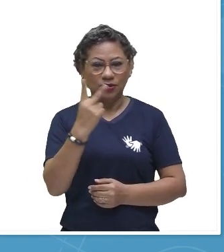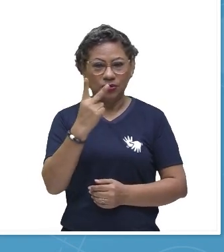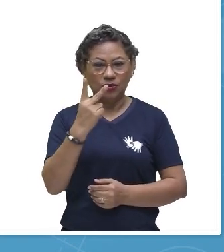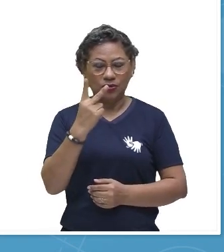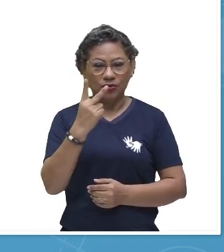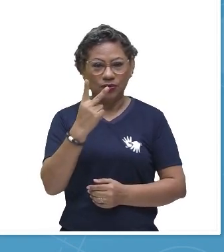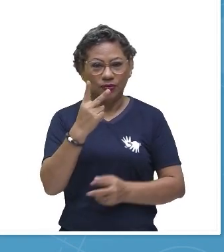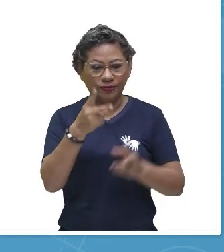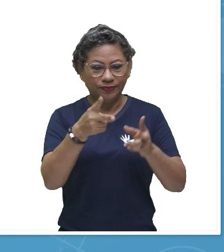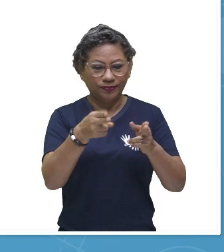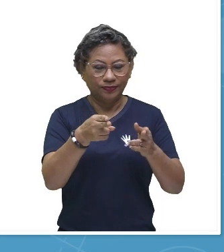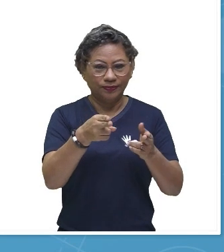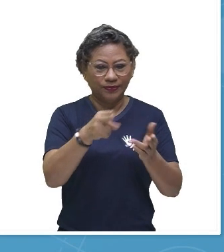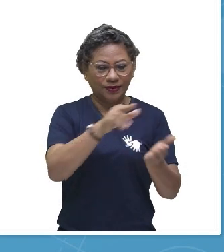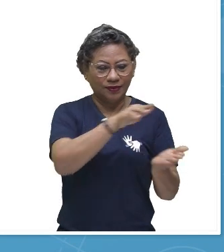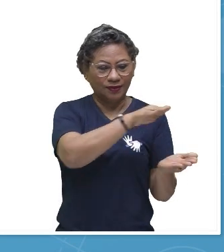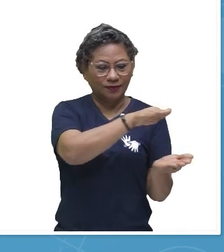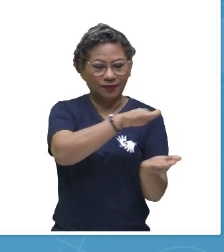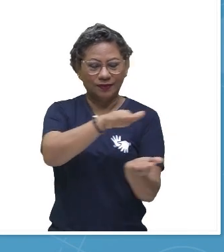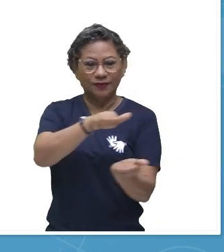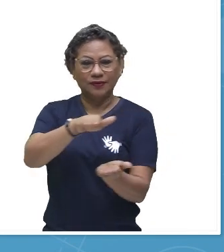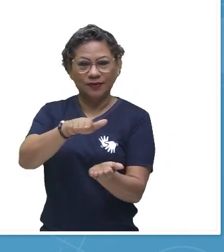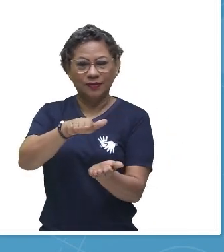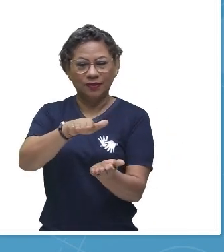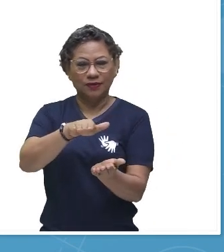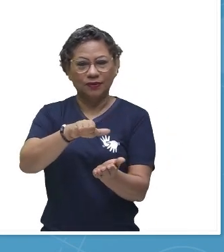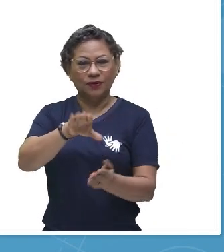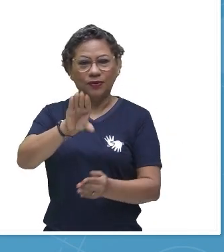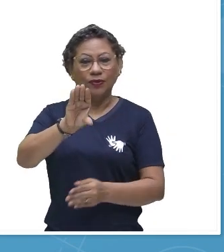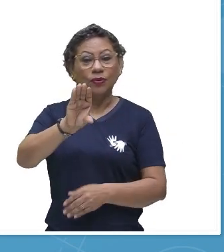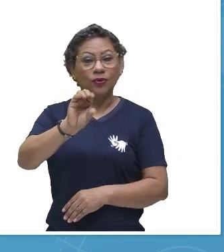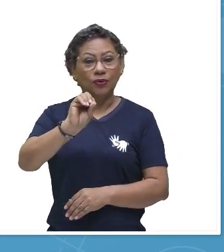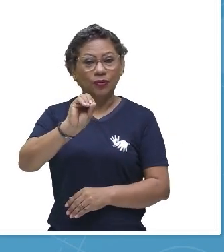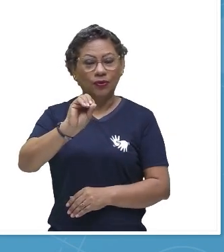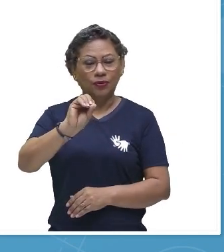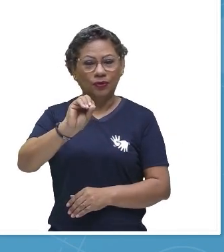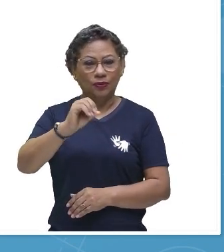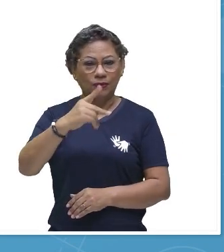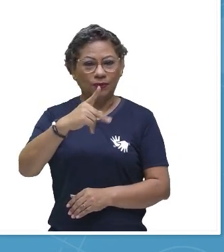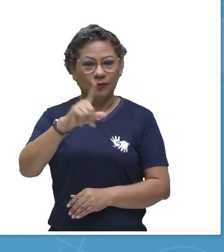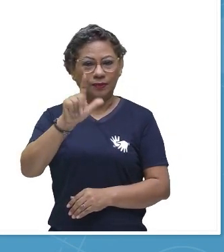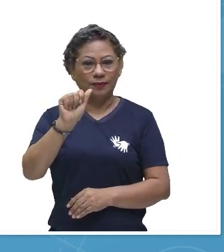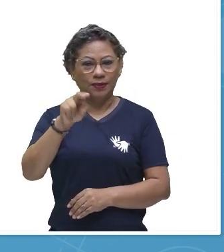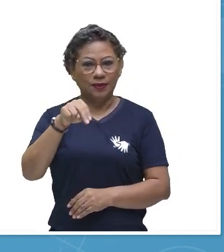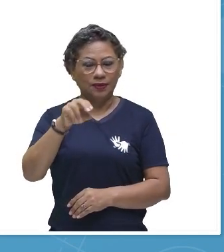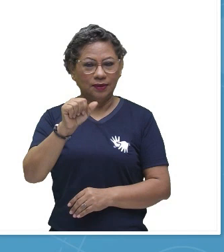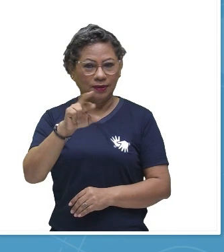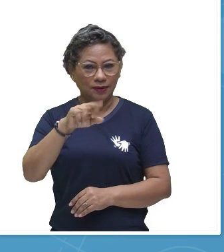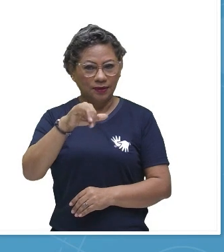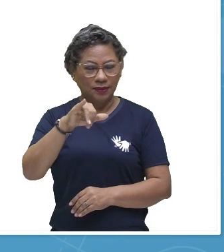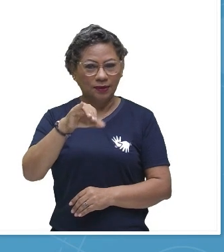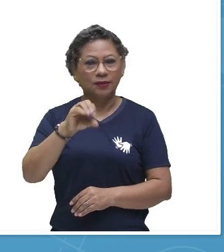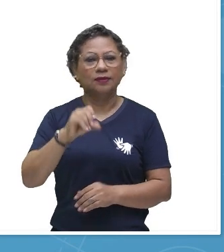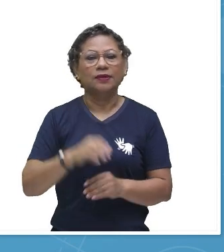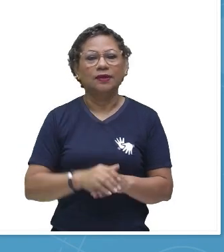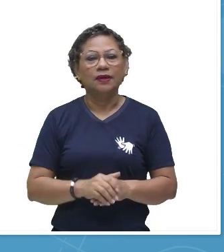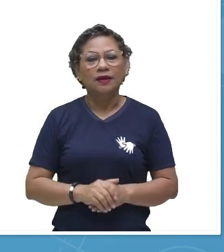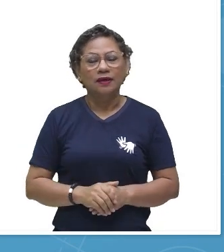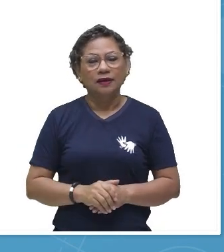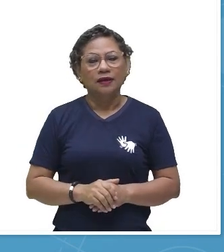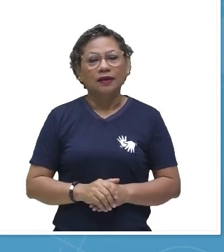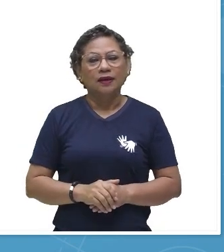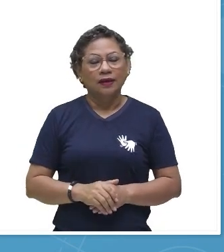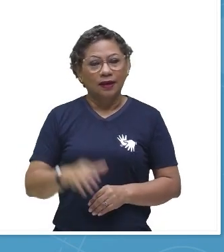retas coplanares. Então, a resposta do item A, retas reversas, e do item B,